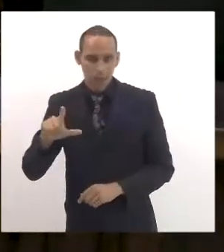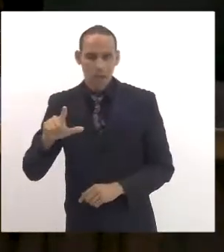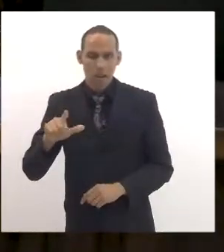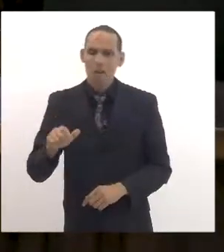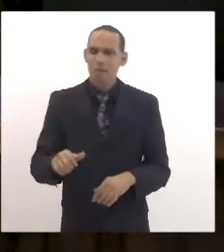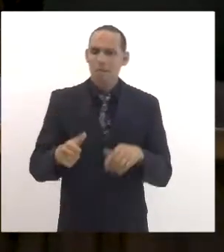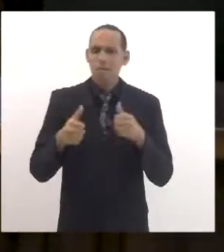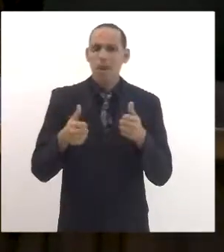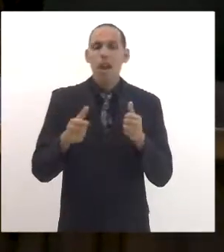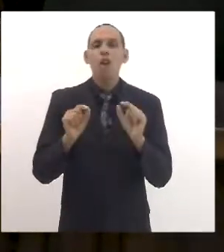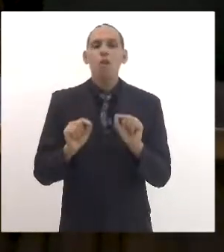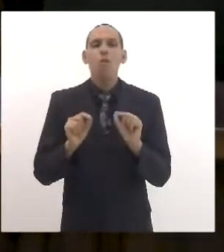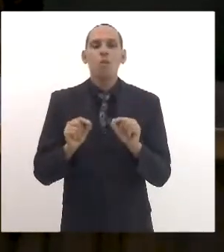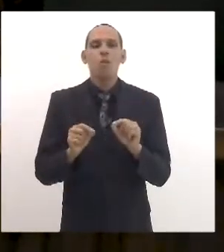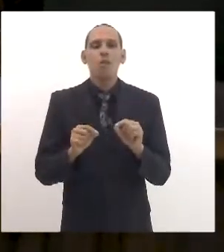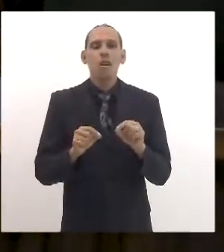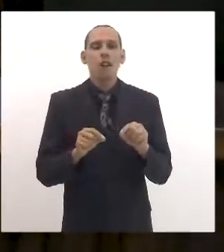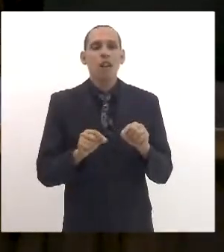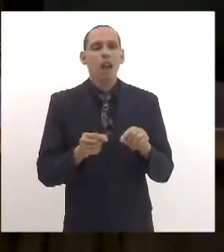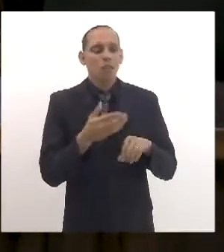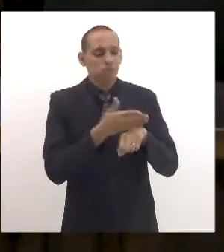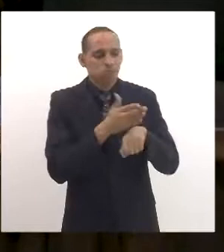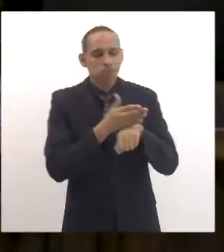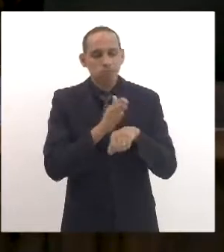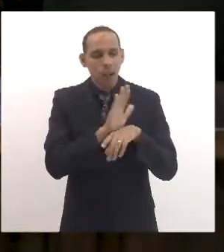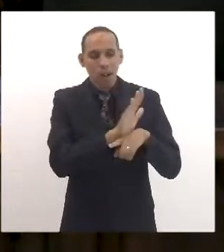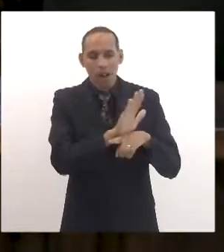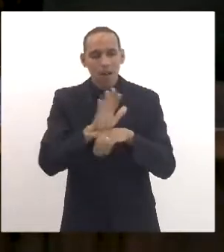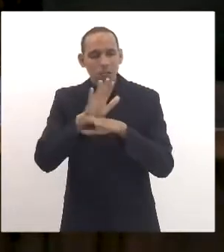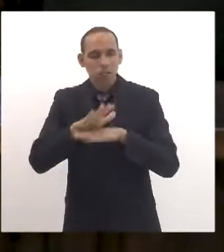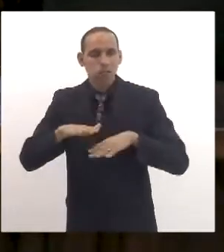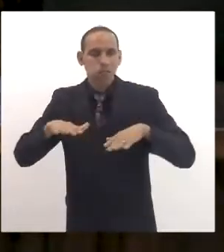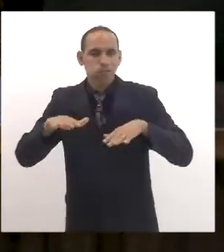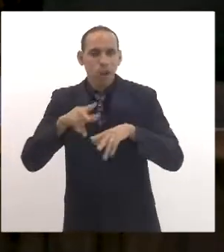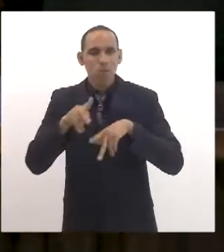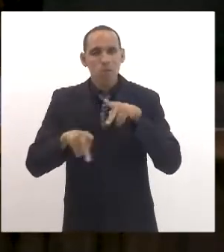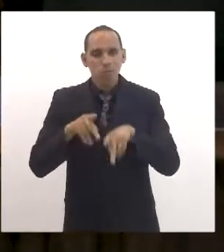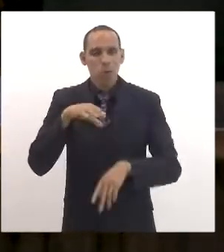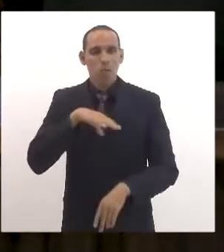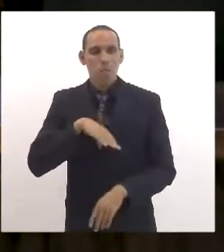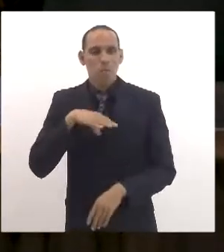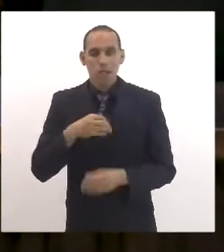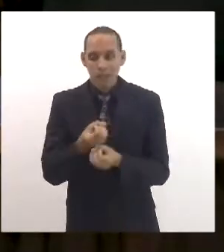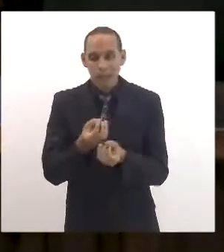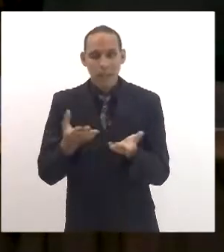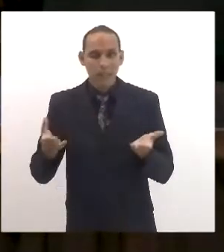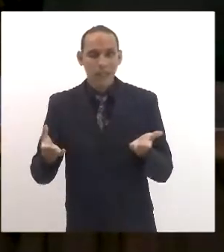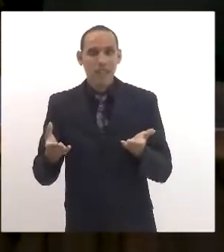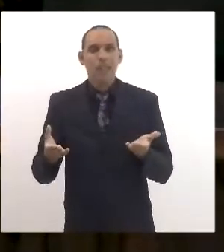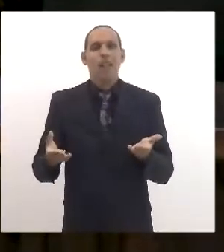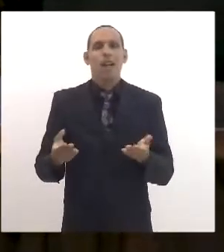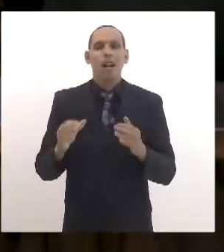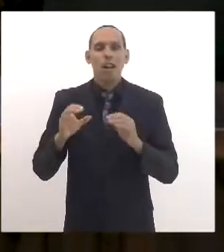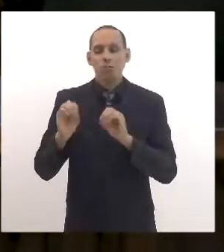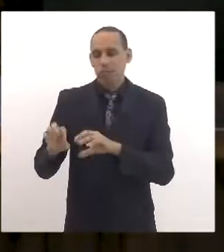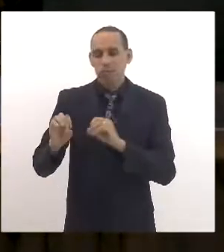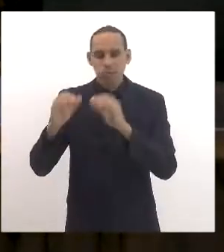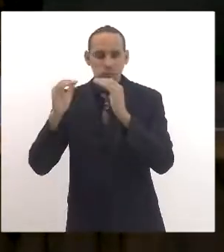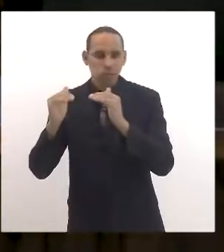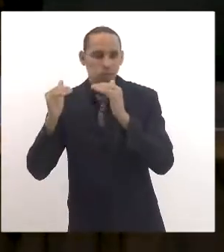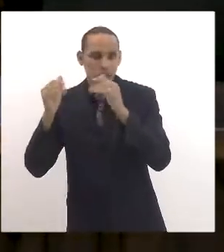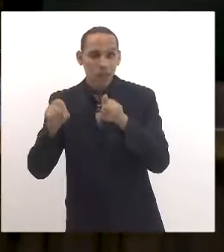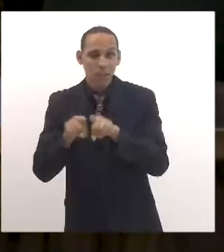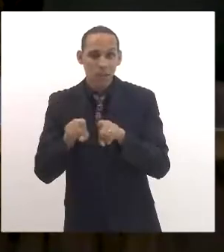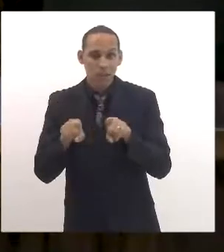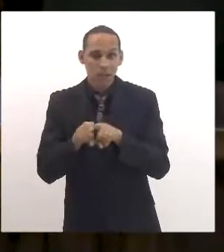na qualificação da população portuguesa por meio da ampliação de oferta de ensino superior e, em paralelo, o aumento de